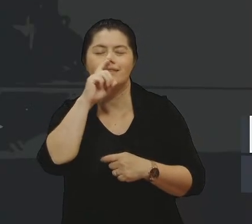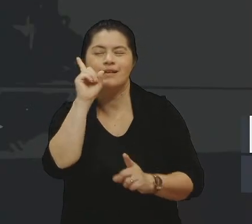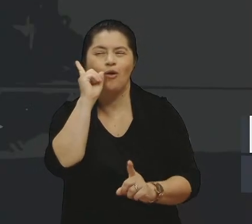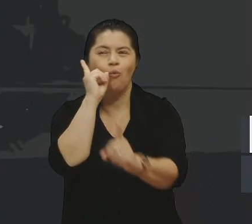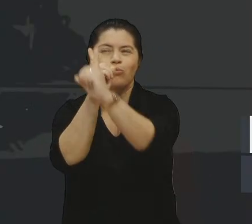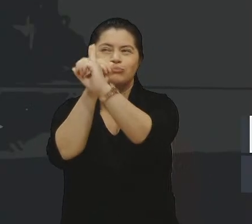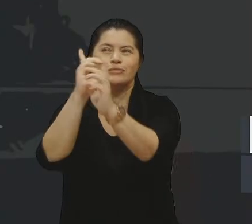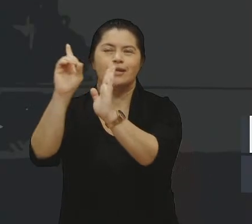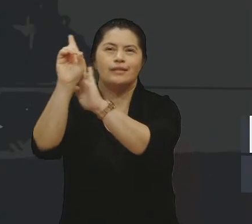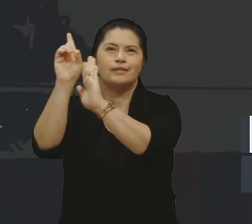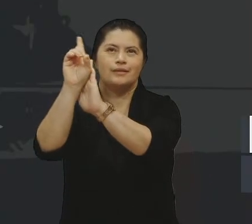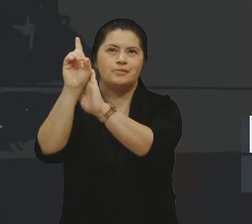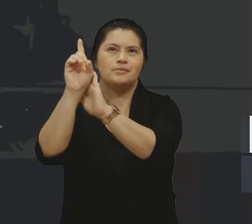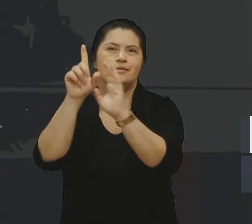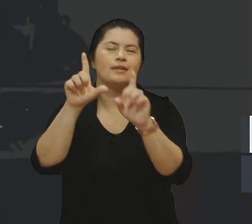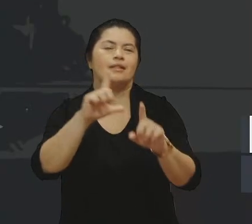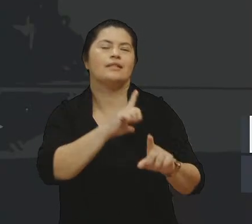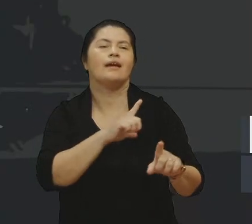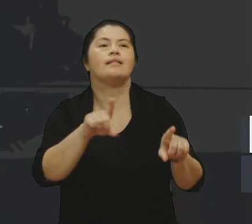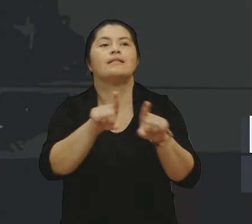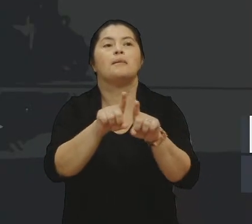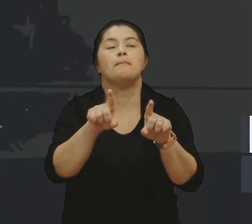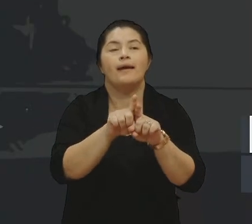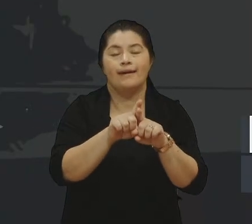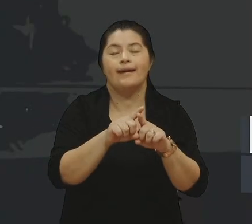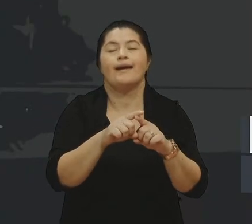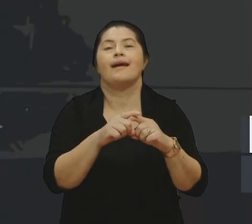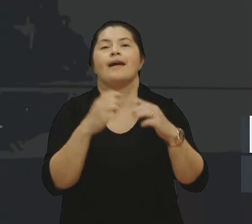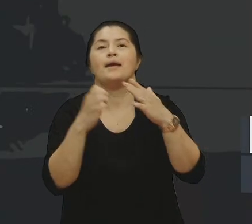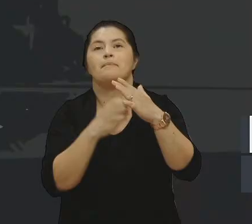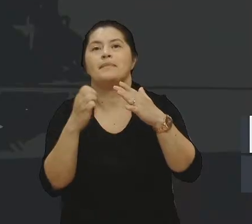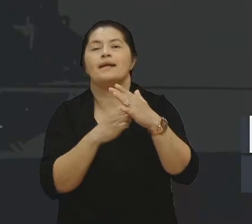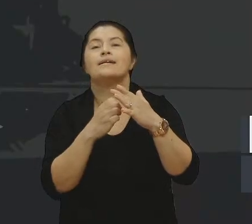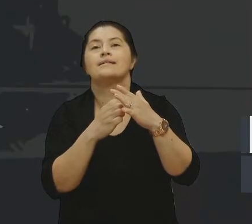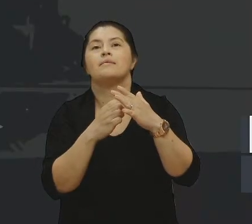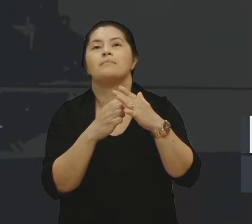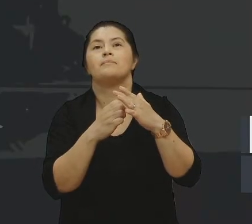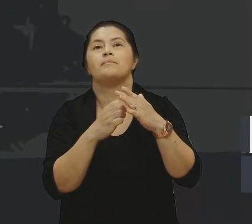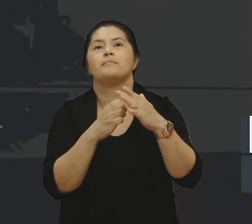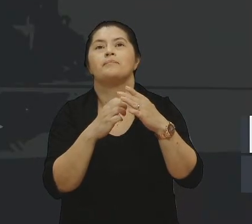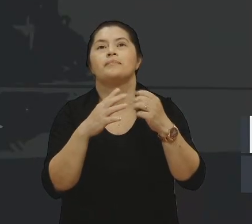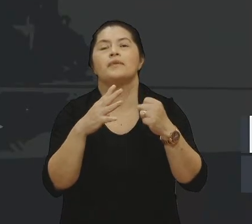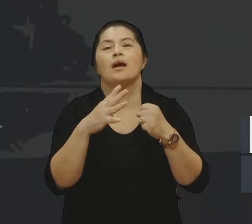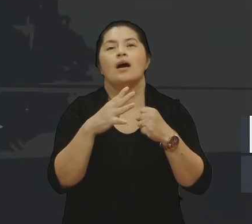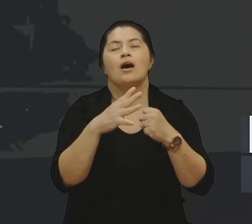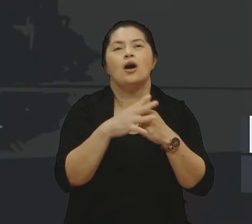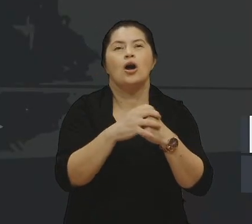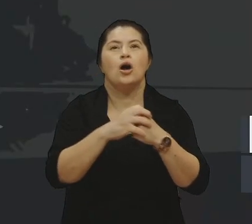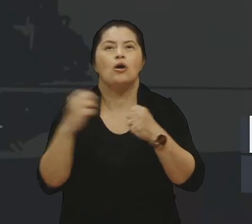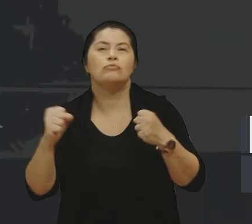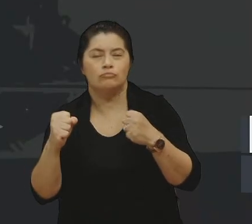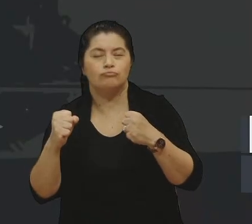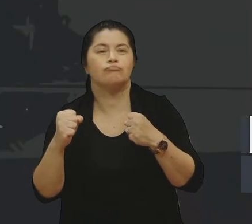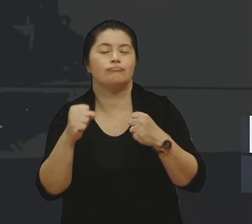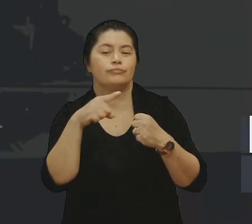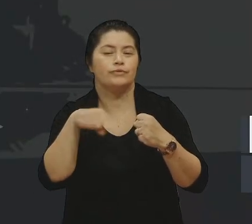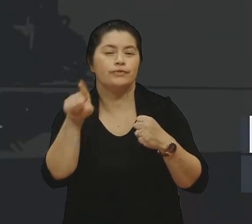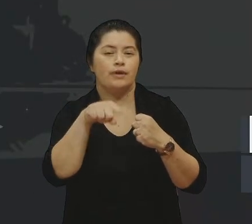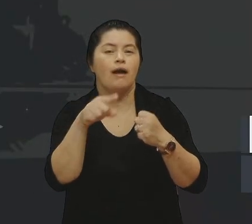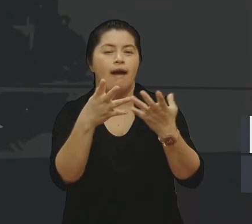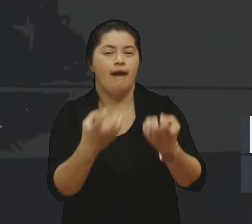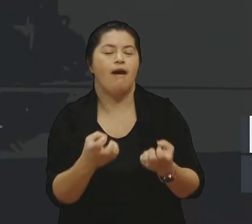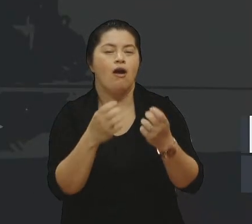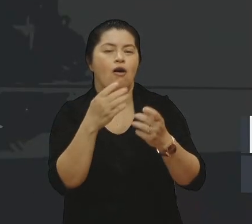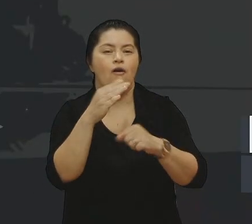tenho uma empresa que trabalha com modelagem de franquias, né? Então empresários muitas vezes querem franquear seu negócio, vêm conversar com a gente e a gente ajuda ele